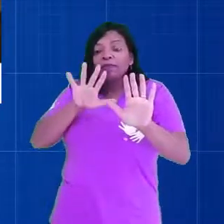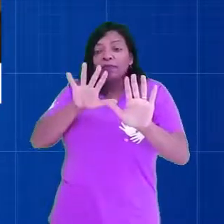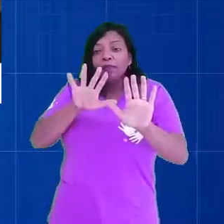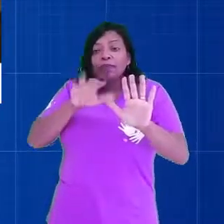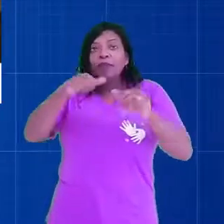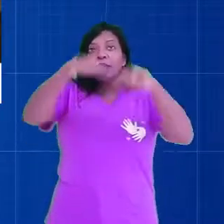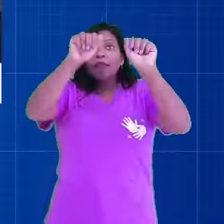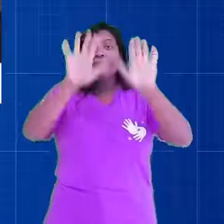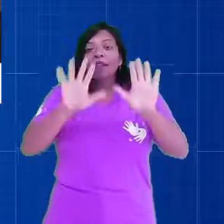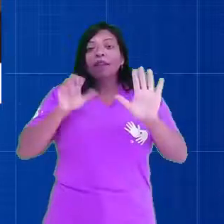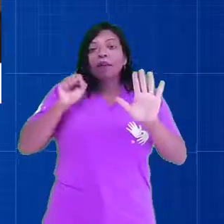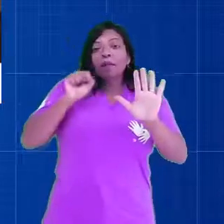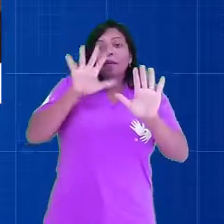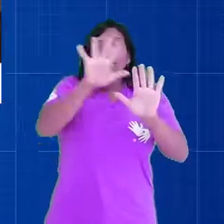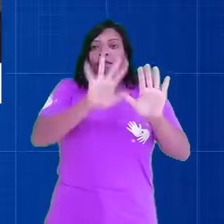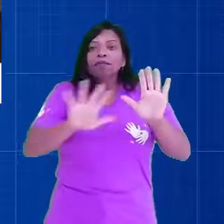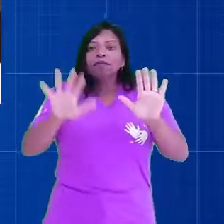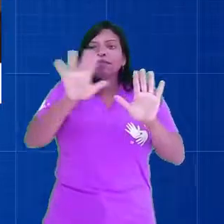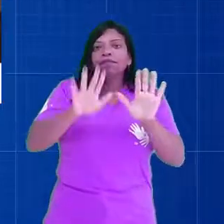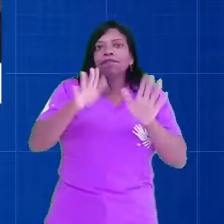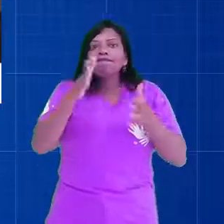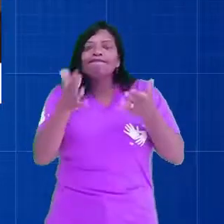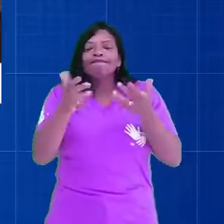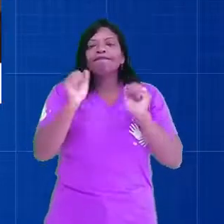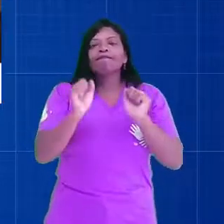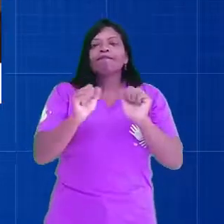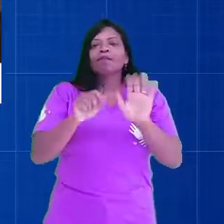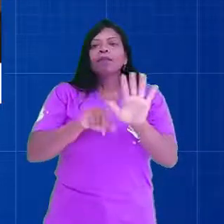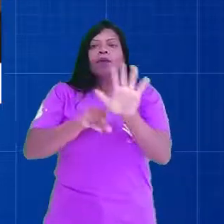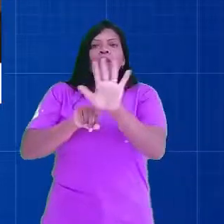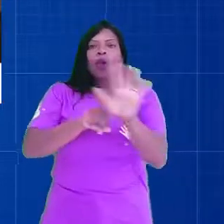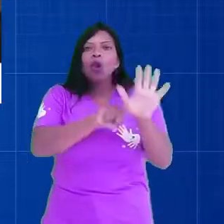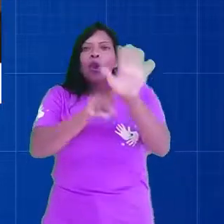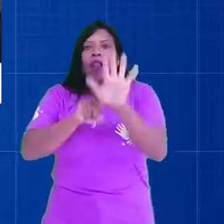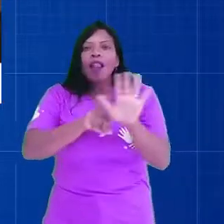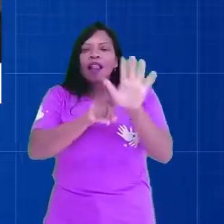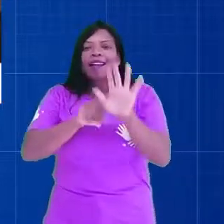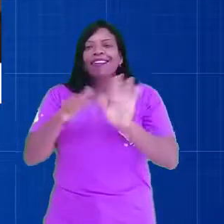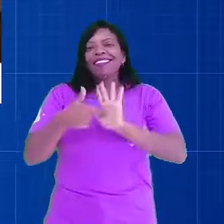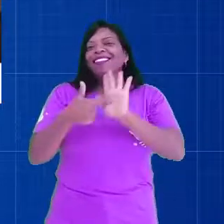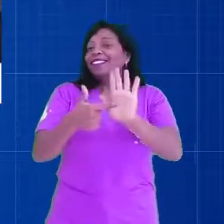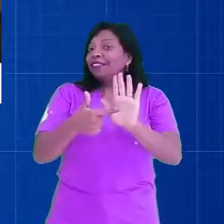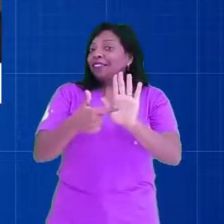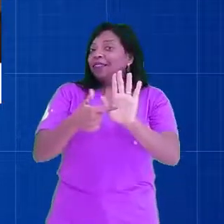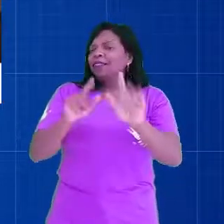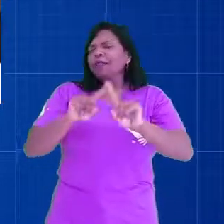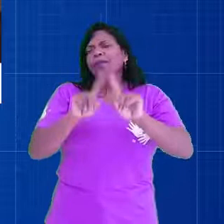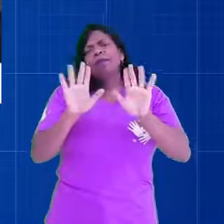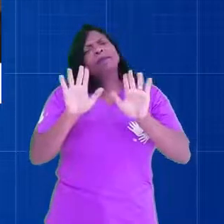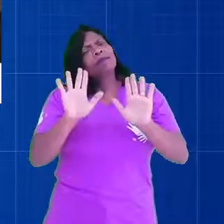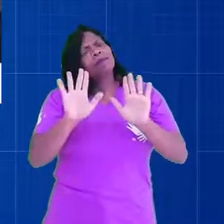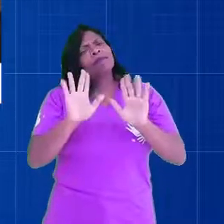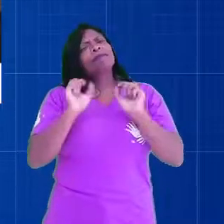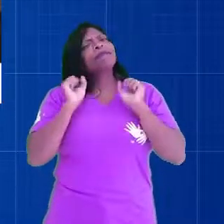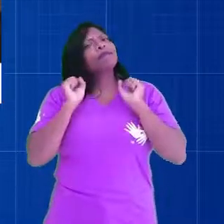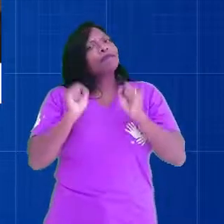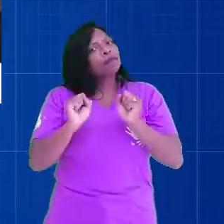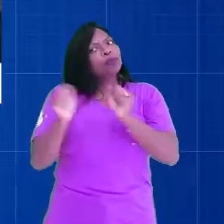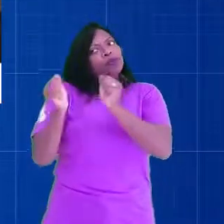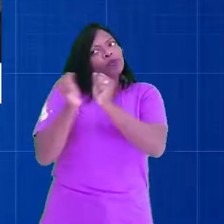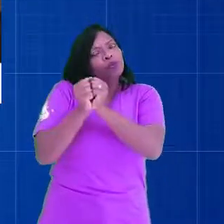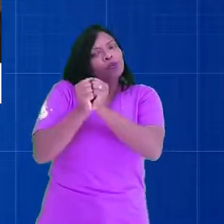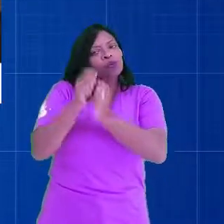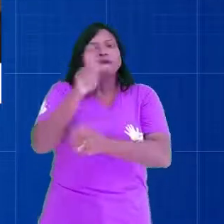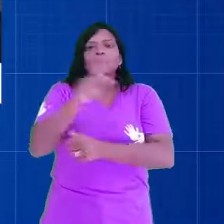artificial. Mas perceba o seguinte, será que dá para trabalhar aqui com o professor de educação